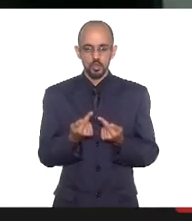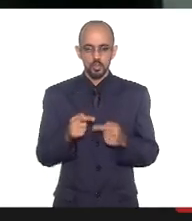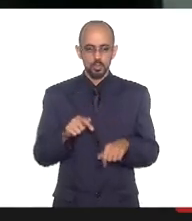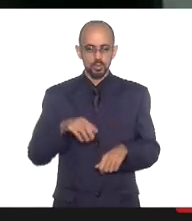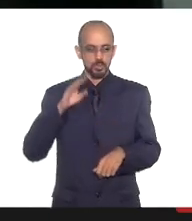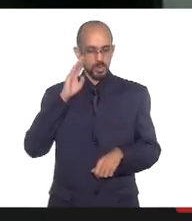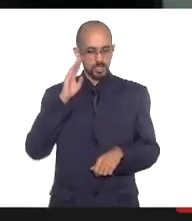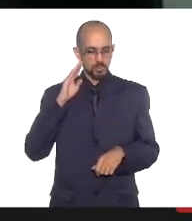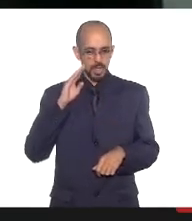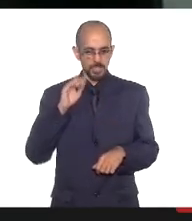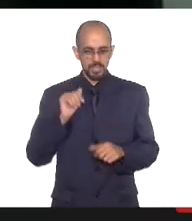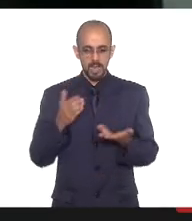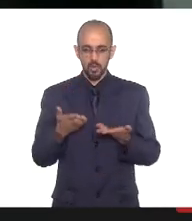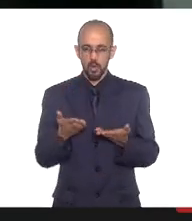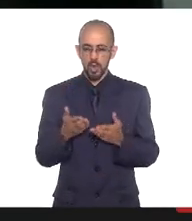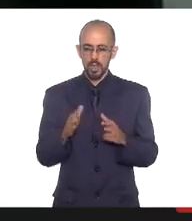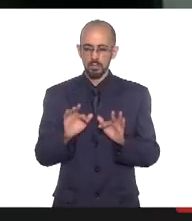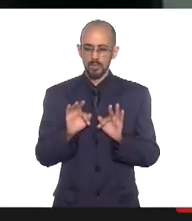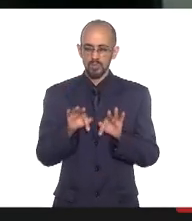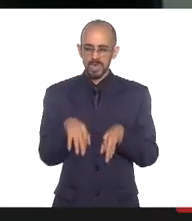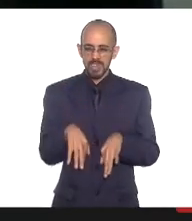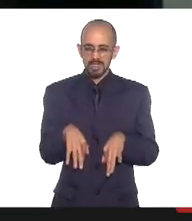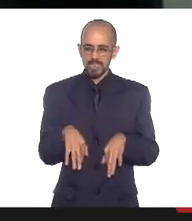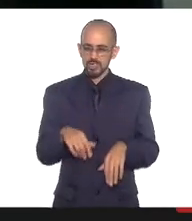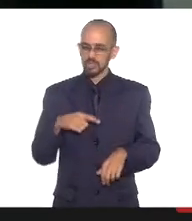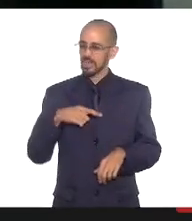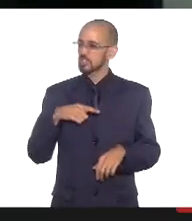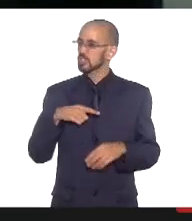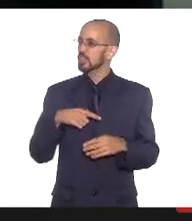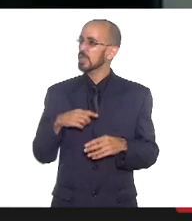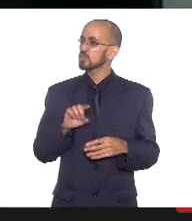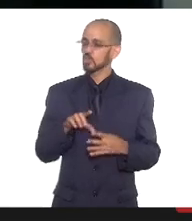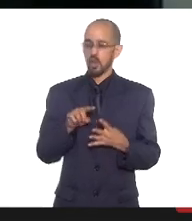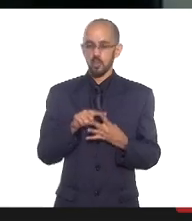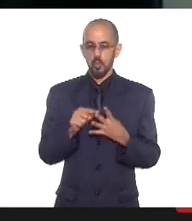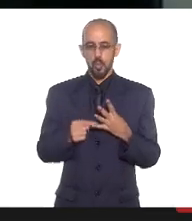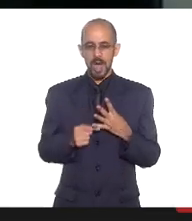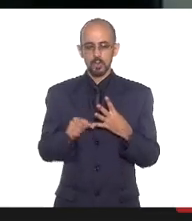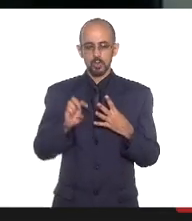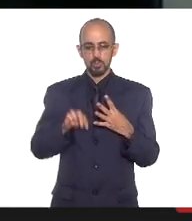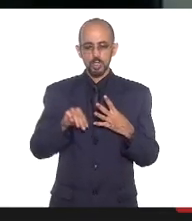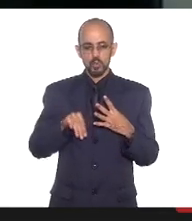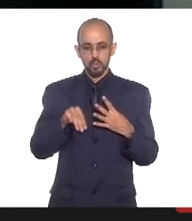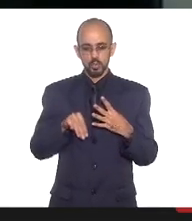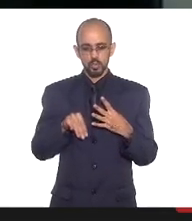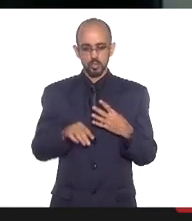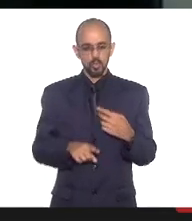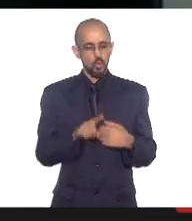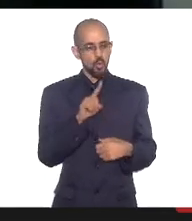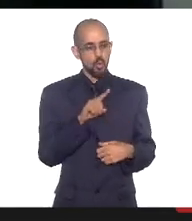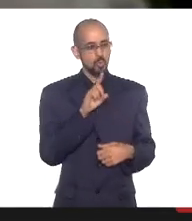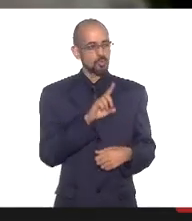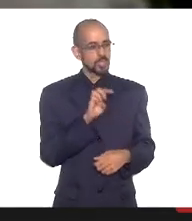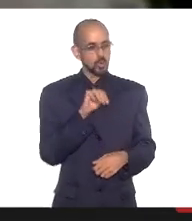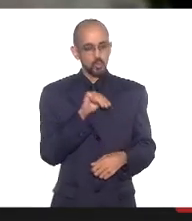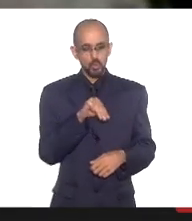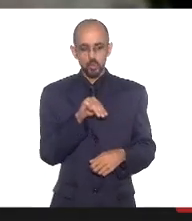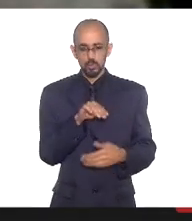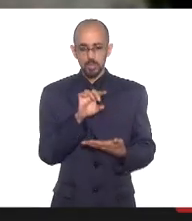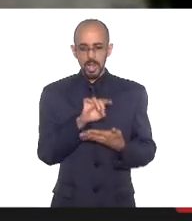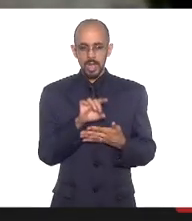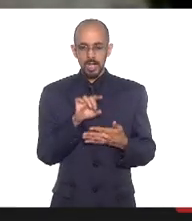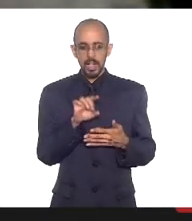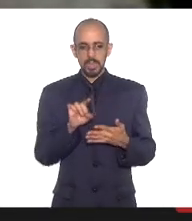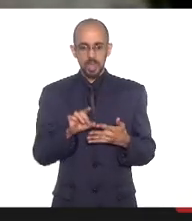o considerações brevíssimas que nós temos apenas 4 minutos para encerrar é um minuto para o deputado Rubens bomtempo em